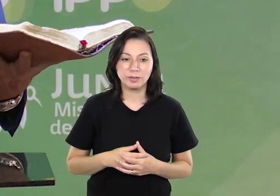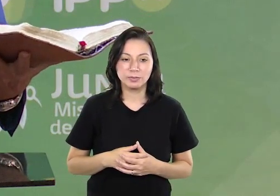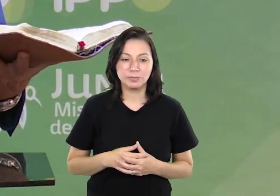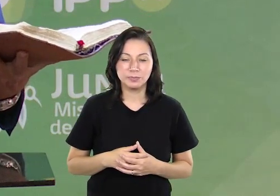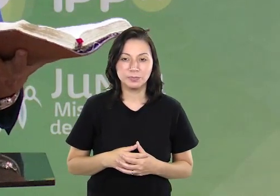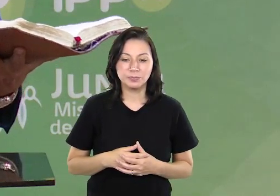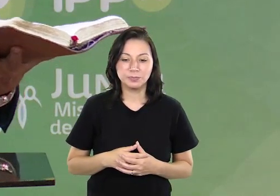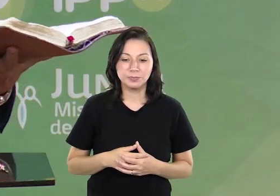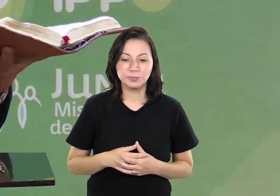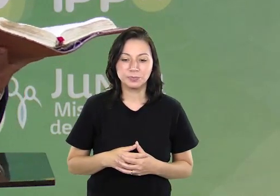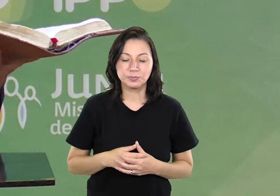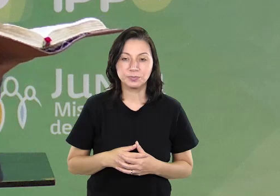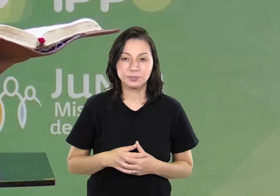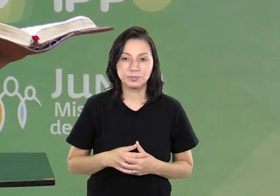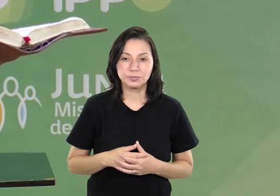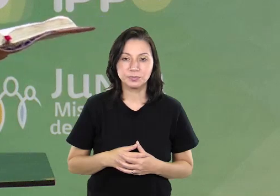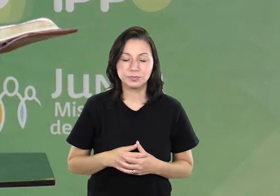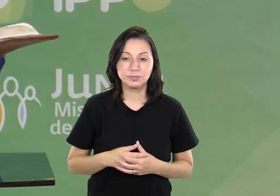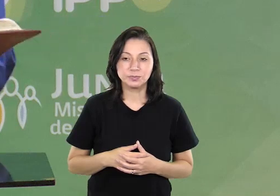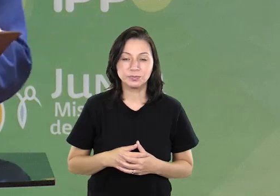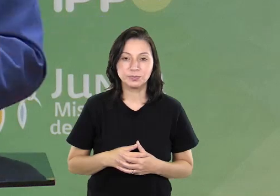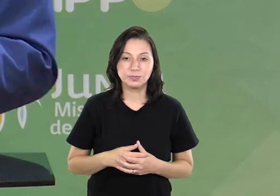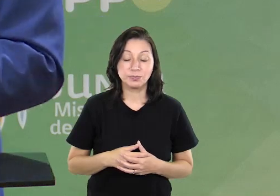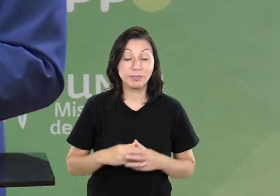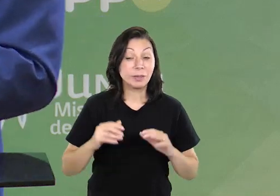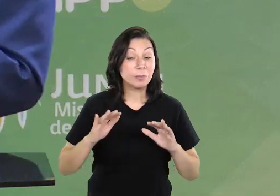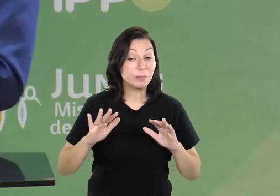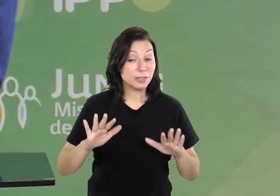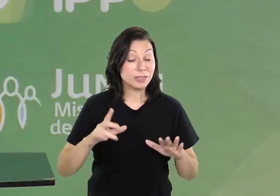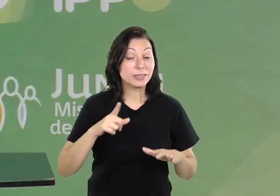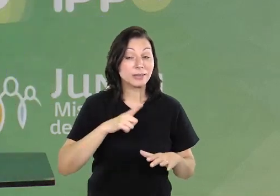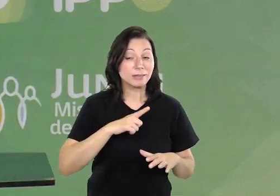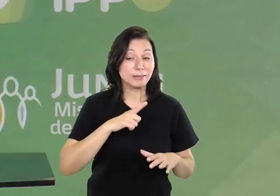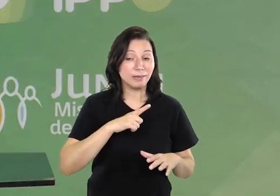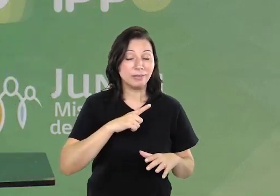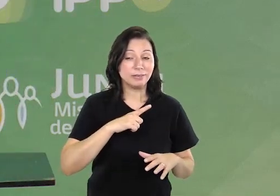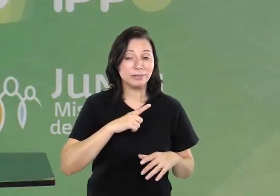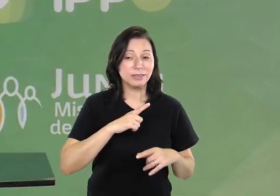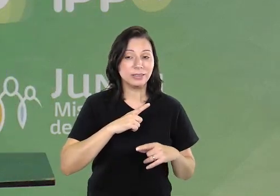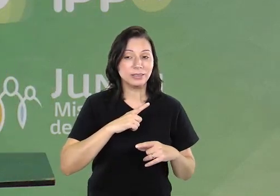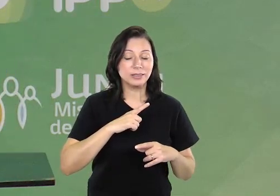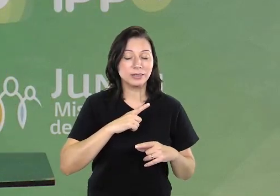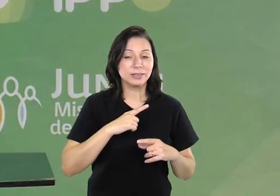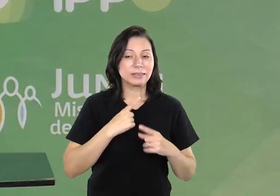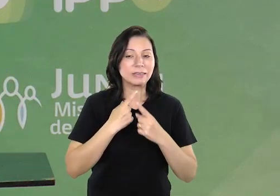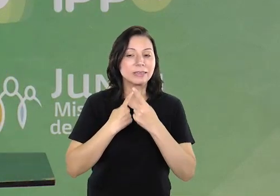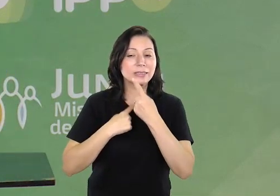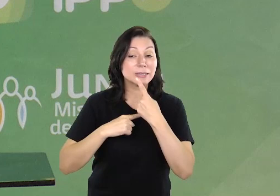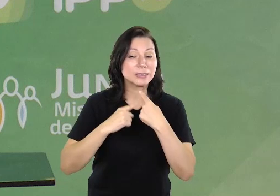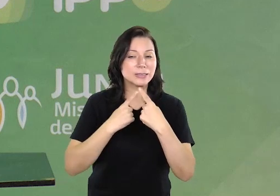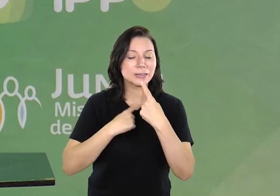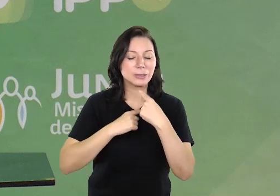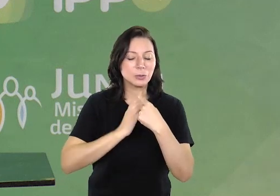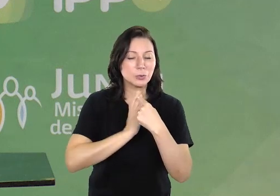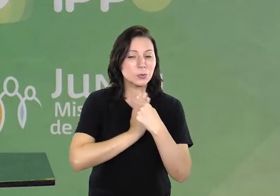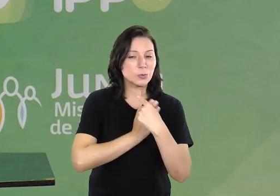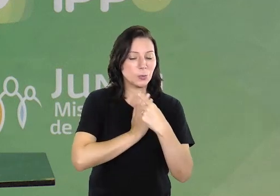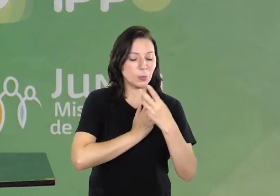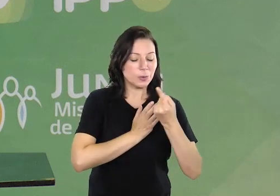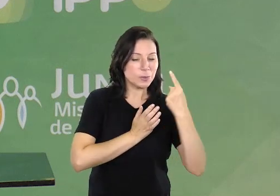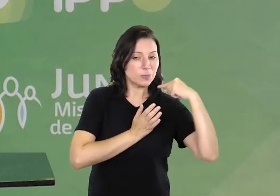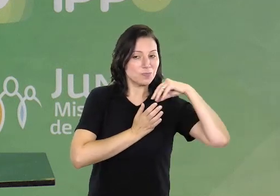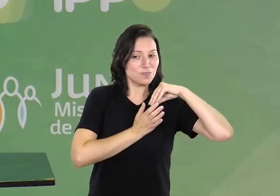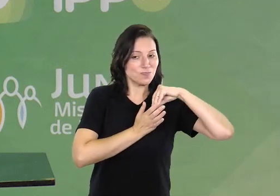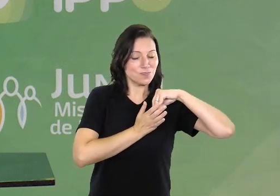desejo mas há desejos no nosso coração que os olhos não viram mas o coração